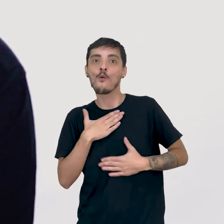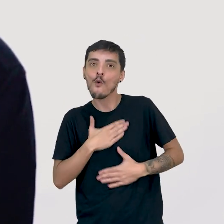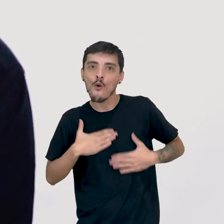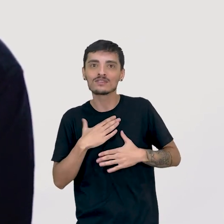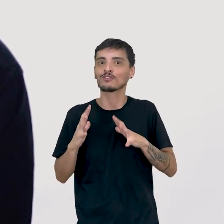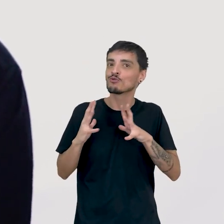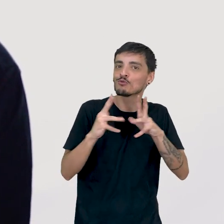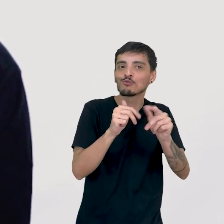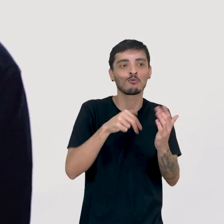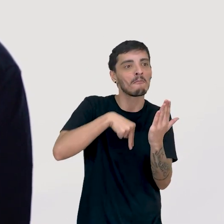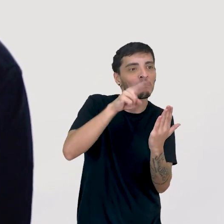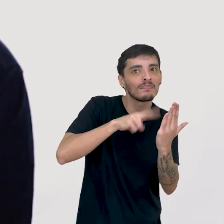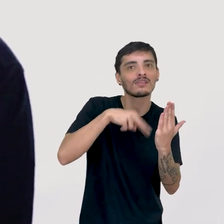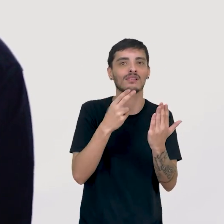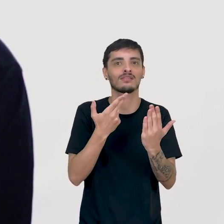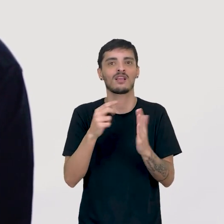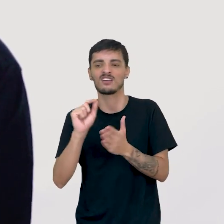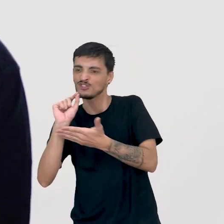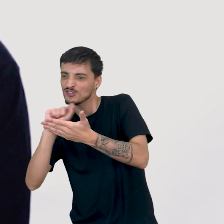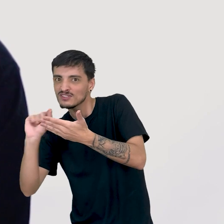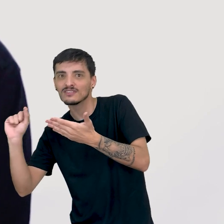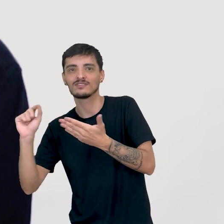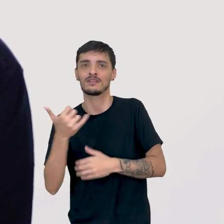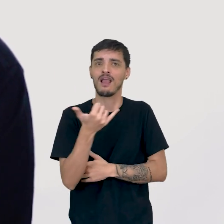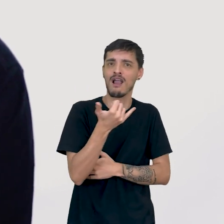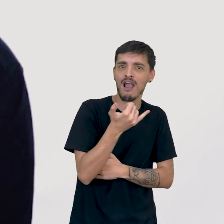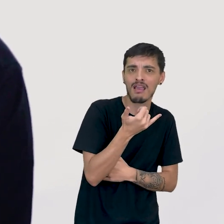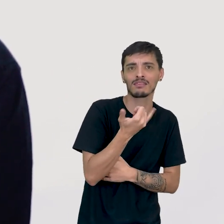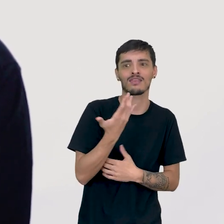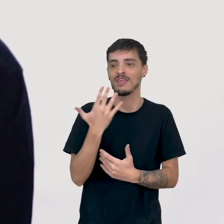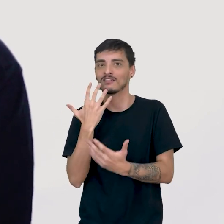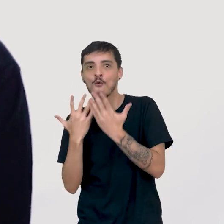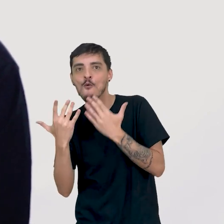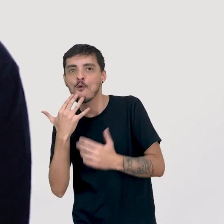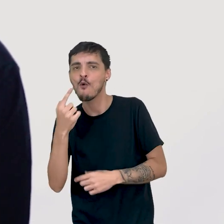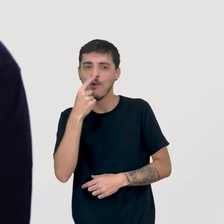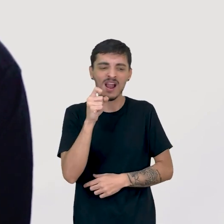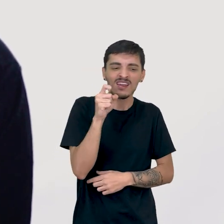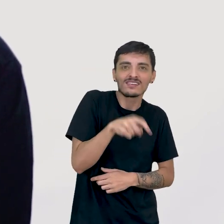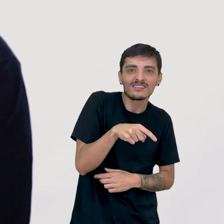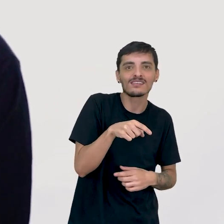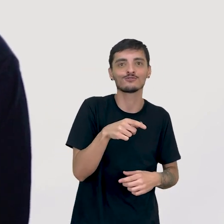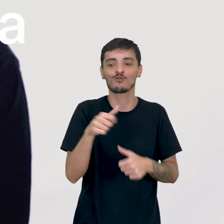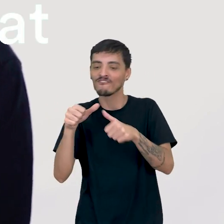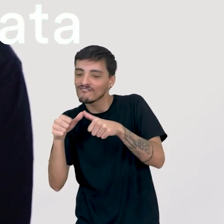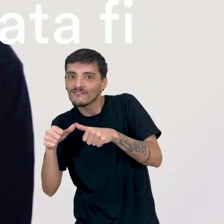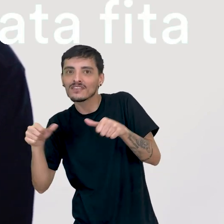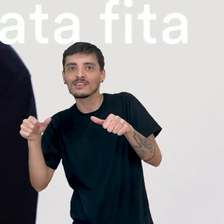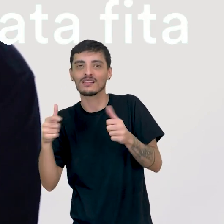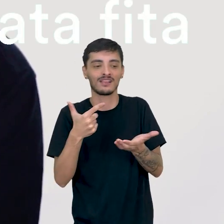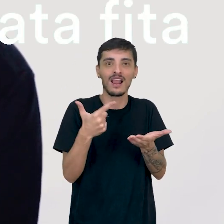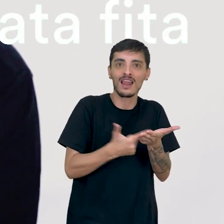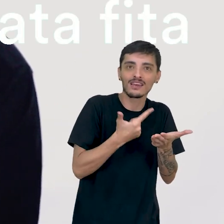tesoura, cola, massa de modelar, argila, pincel, rolinho, guache, giz de cor, caneta